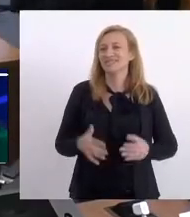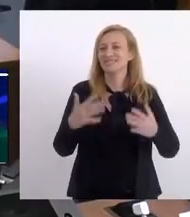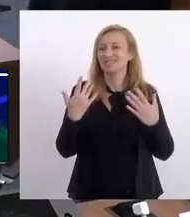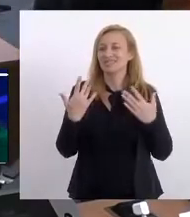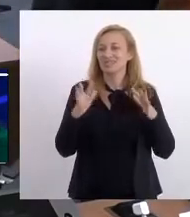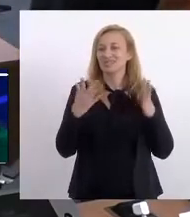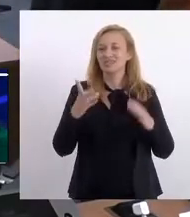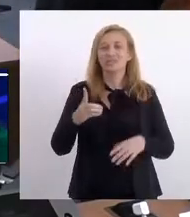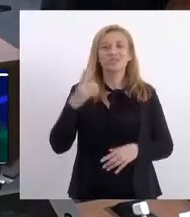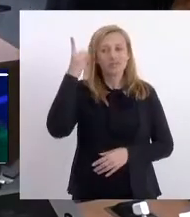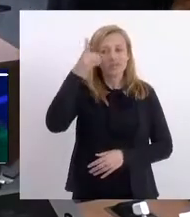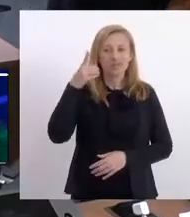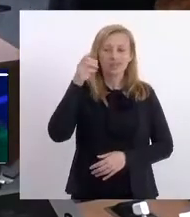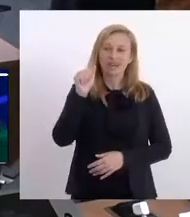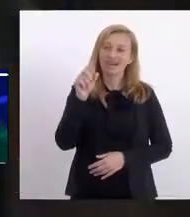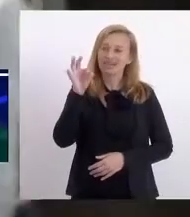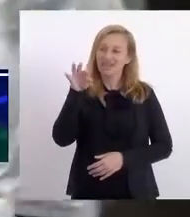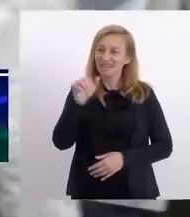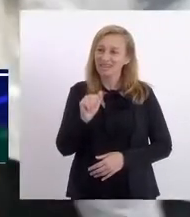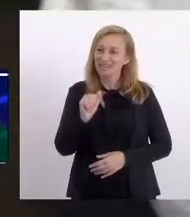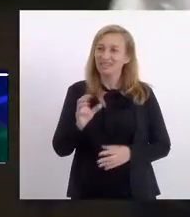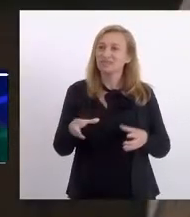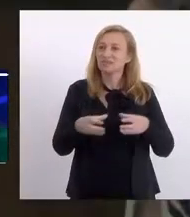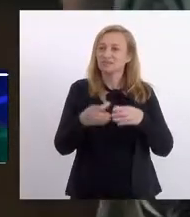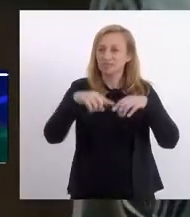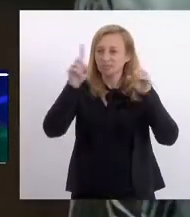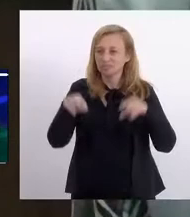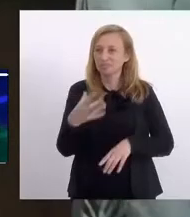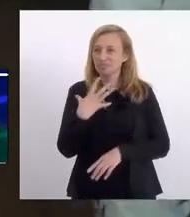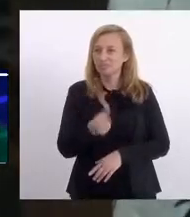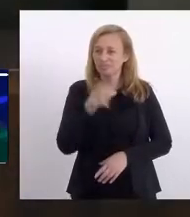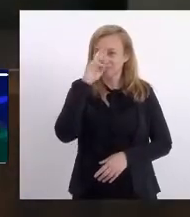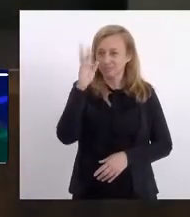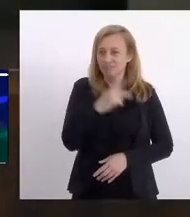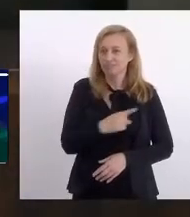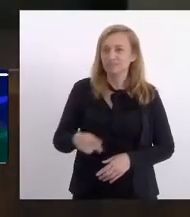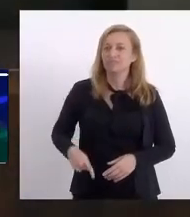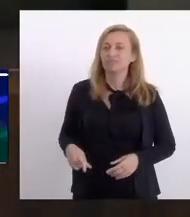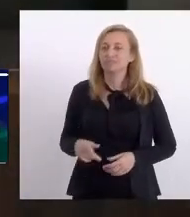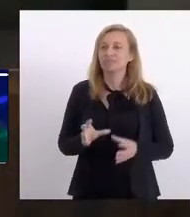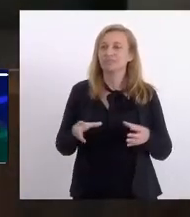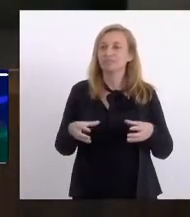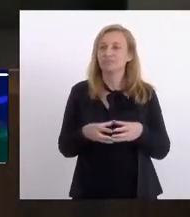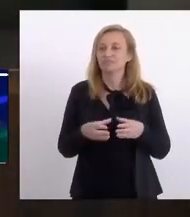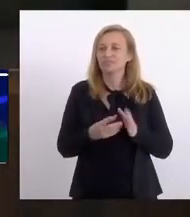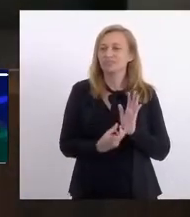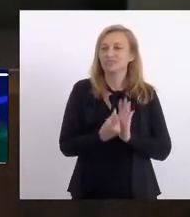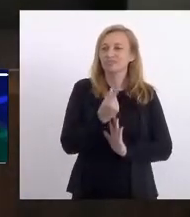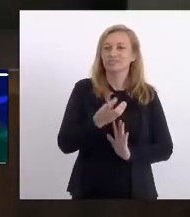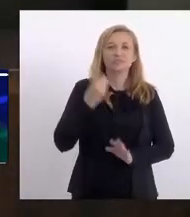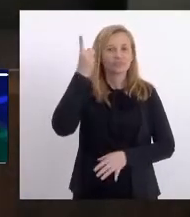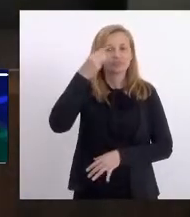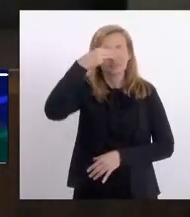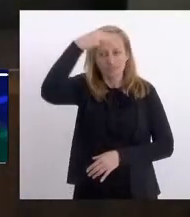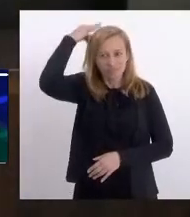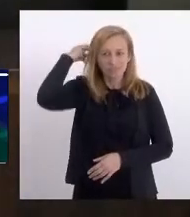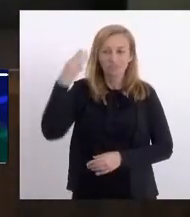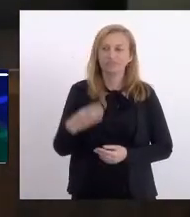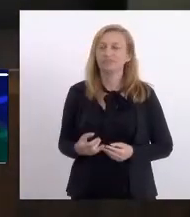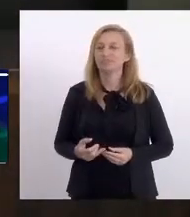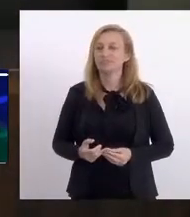Parabenizando o deputado Átila Nunes, parecer pela Comissão de Servidores é favorável, senhor presidente. Pela Comissão de Orçamento, deputado Márcio Pacheco.